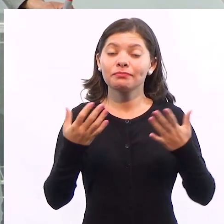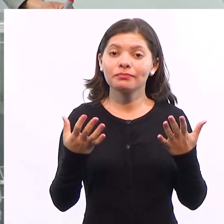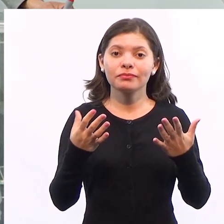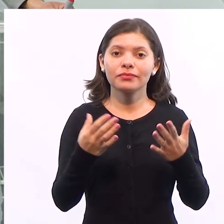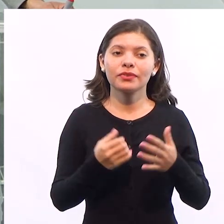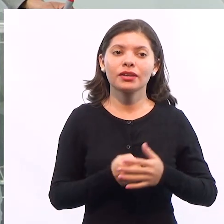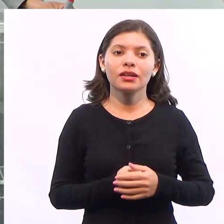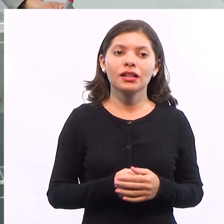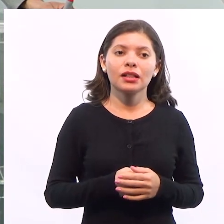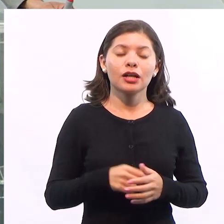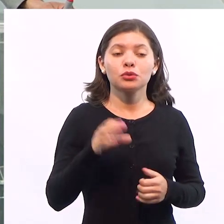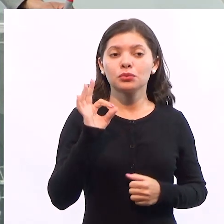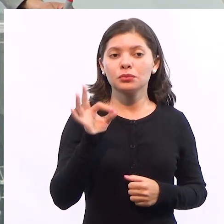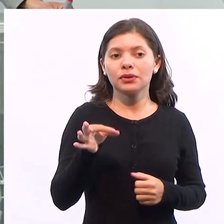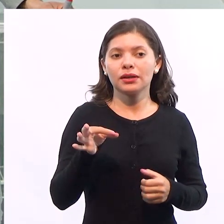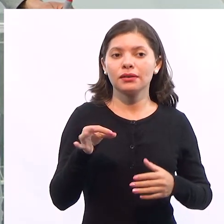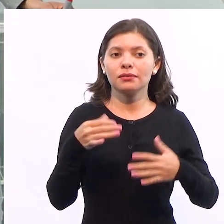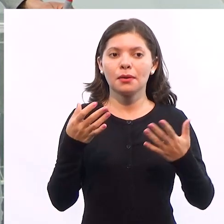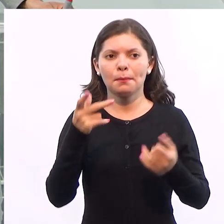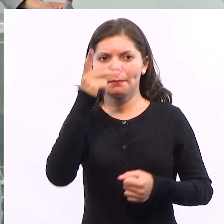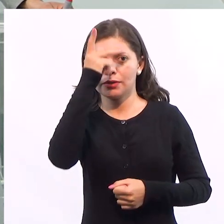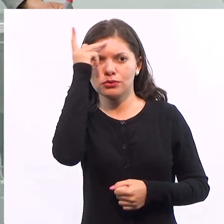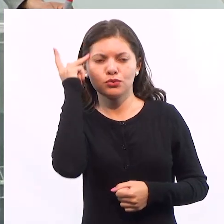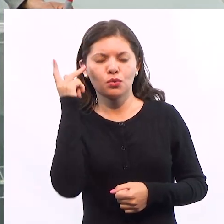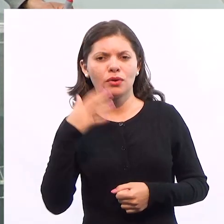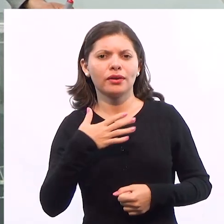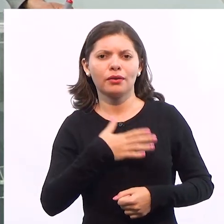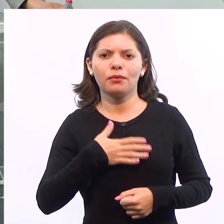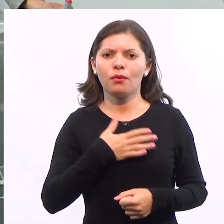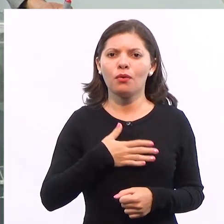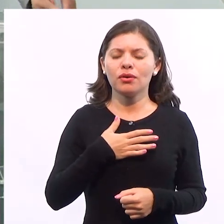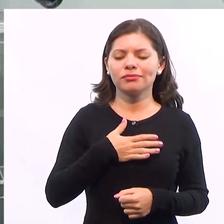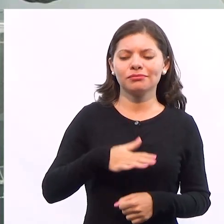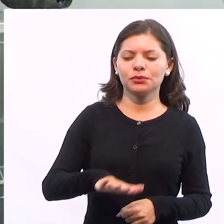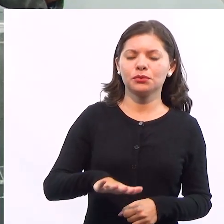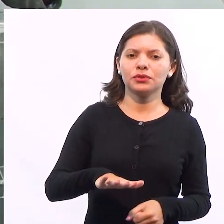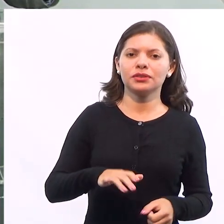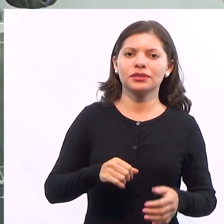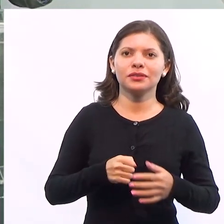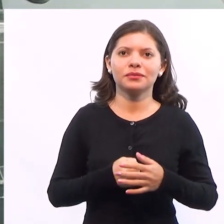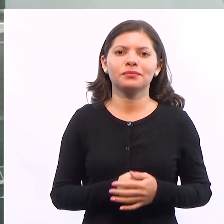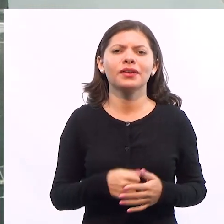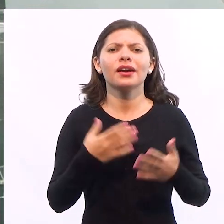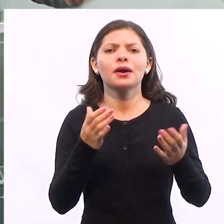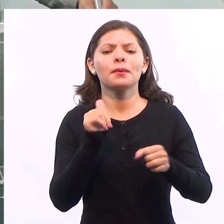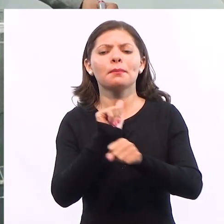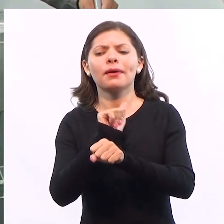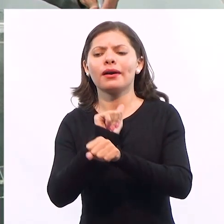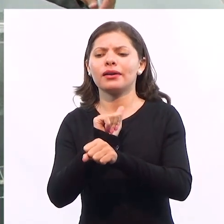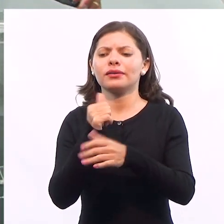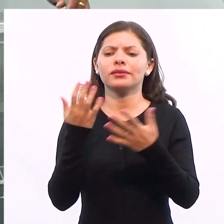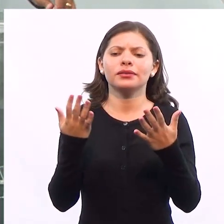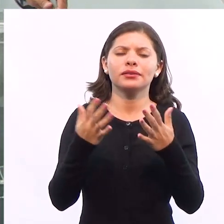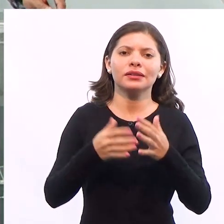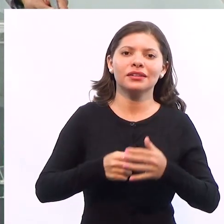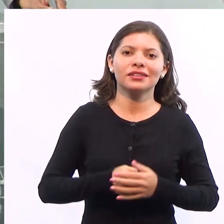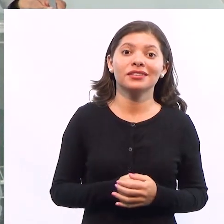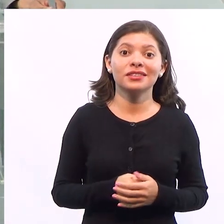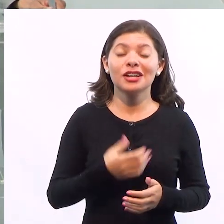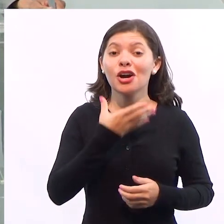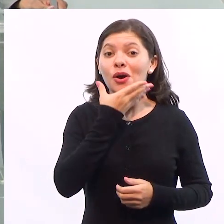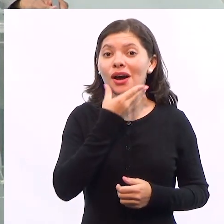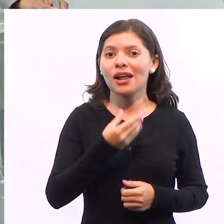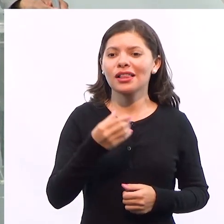bola para ele não, mas está tudo certo. Tem pessoas que gostam, tem pessoas que não gostam, está tudo certo. Mas ninguém vai falar, ei, para de falar essas piadas aí, tá